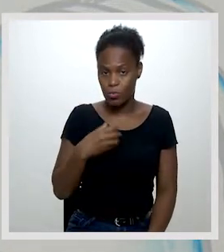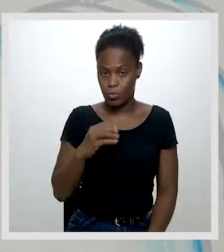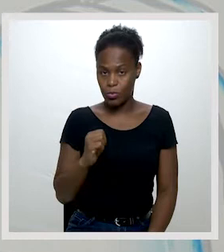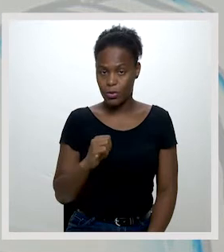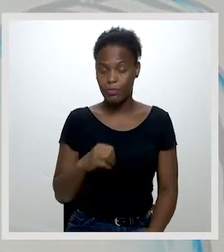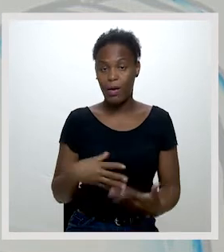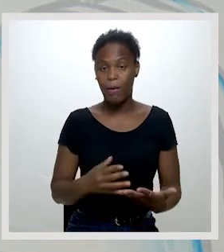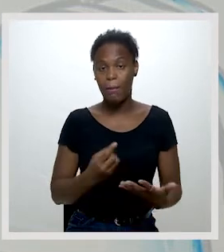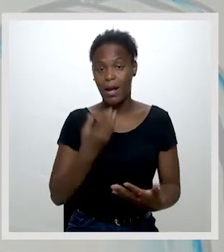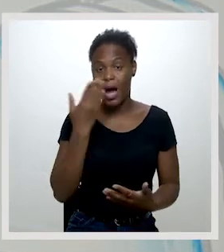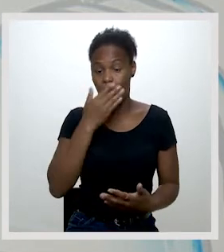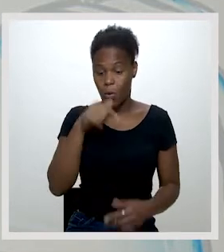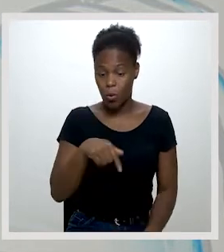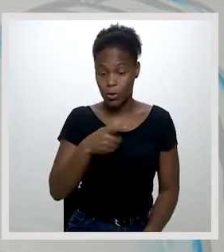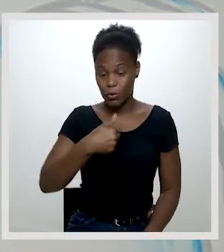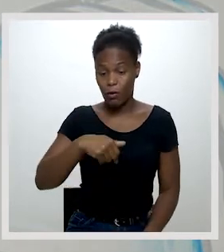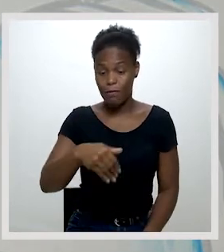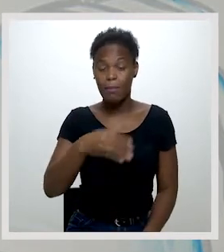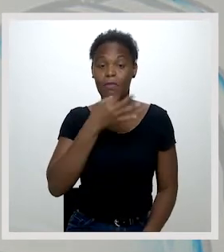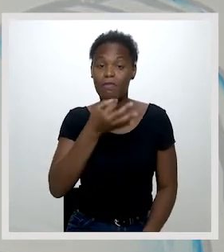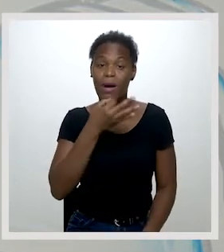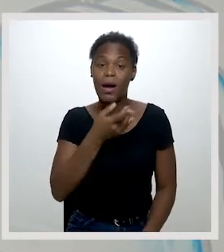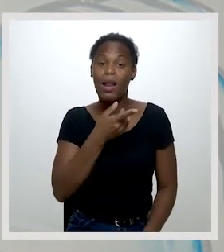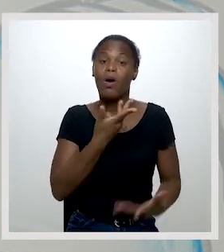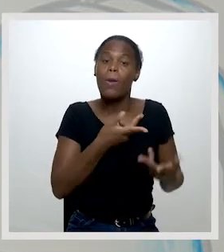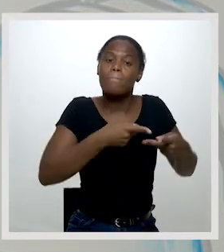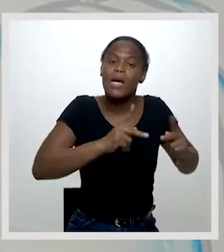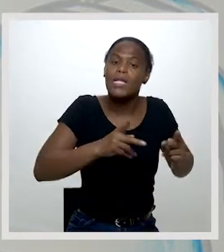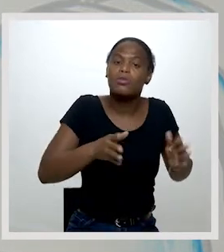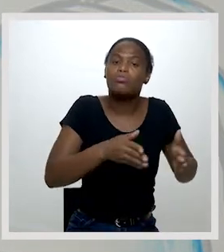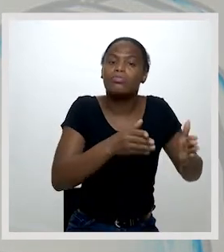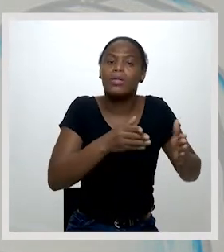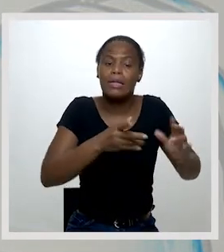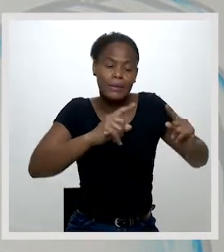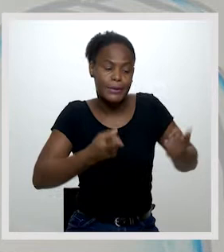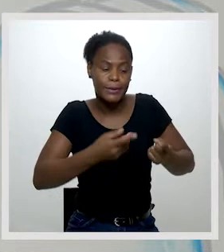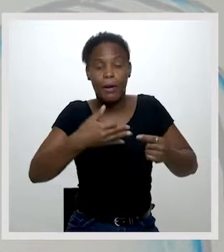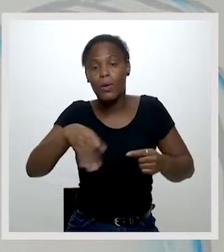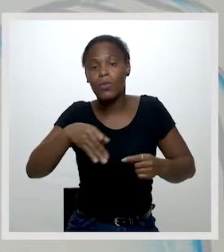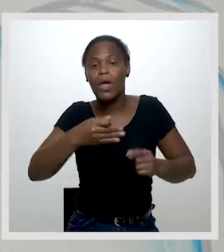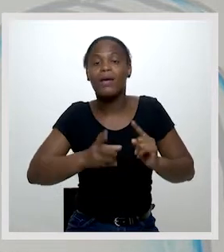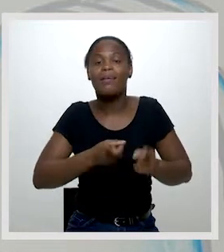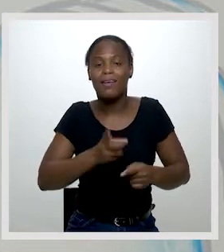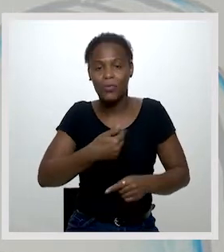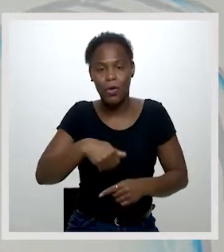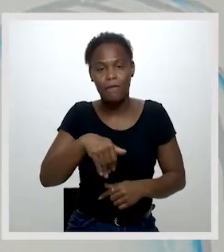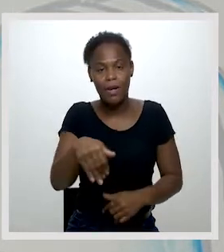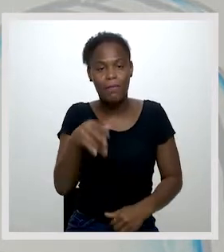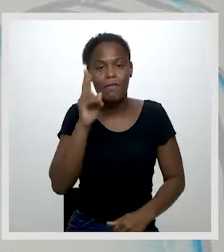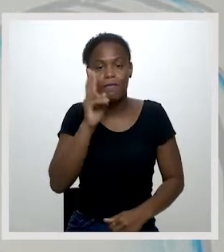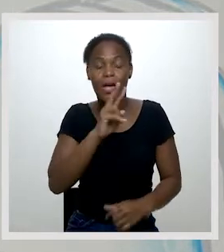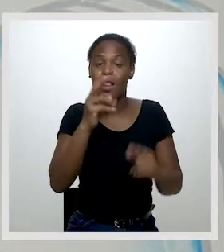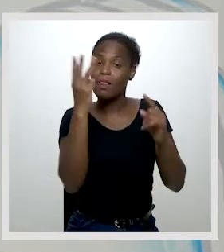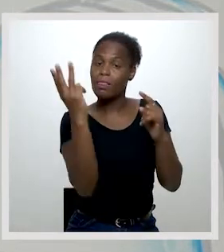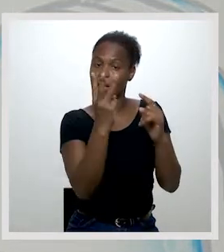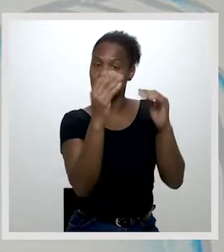hoje, nós vamos falar aqui sobre o mecanismo da síntese proteica, em que nós vamos ver as 3 etapas